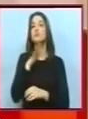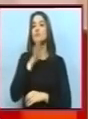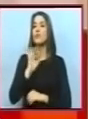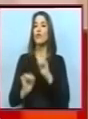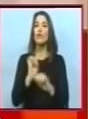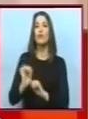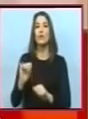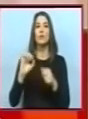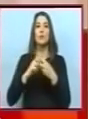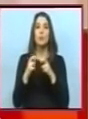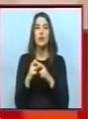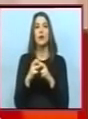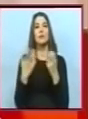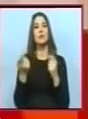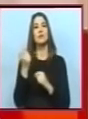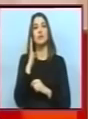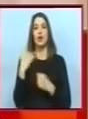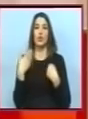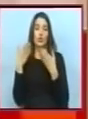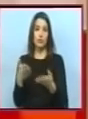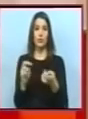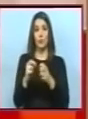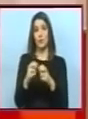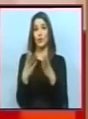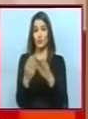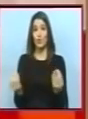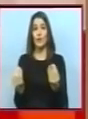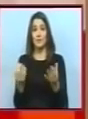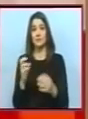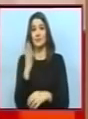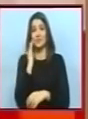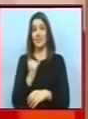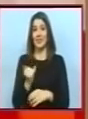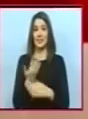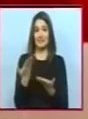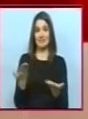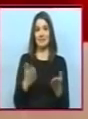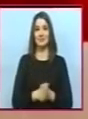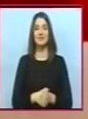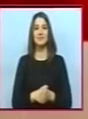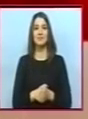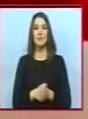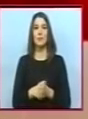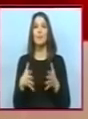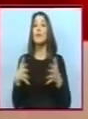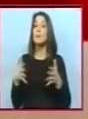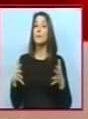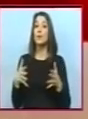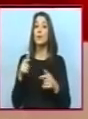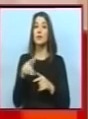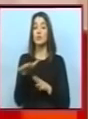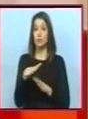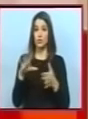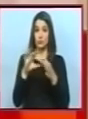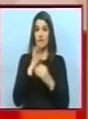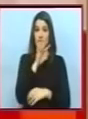problemas e ver os seus problemas resolvidos, ou pelo menos tentamos fazê-lo. A maior parte dos casos relacionam-se